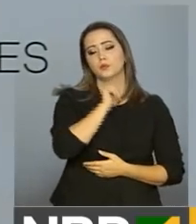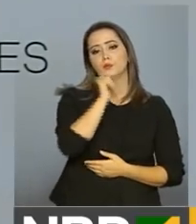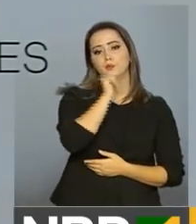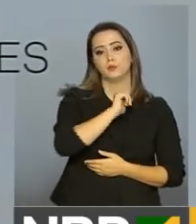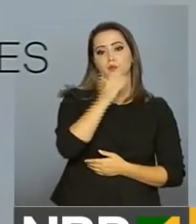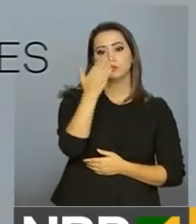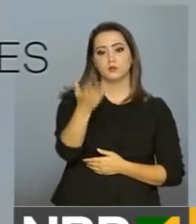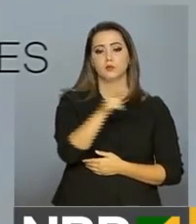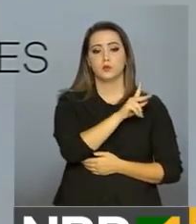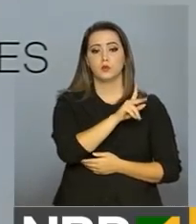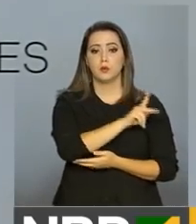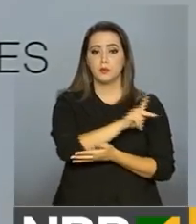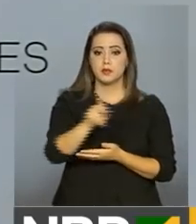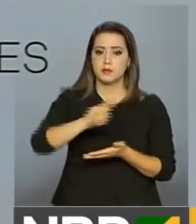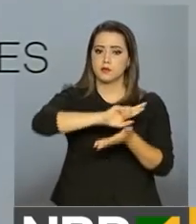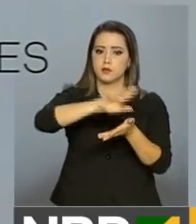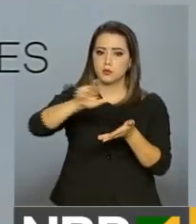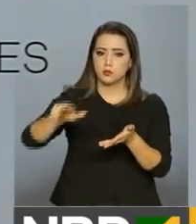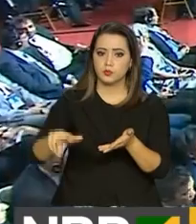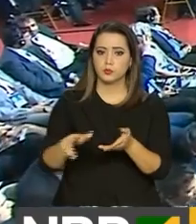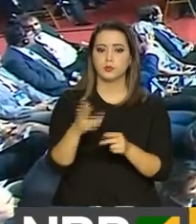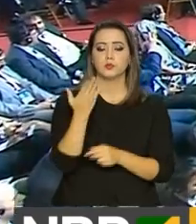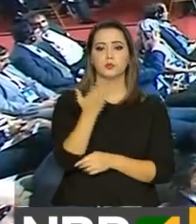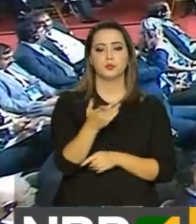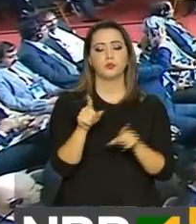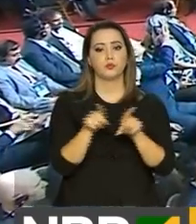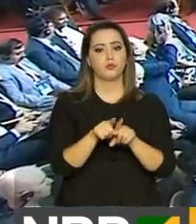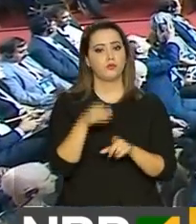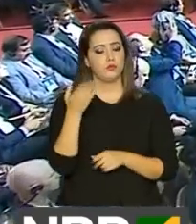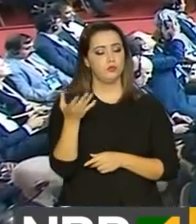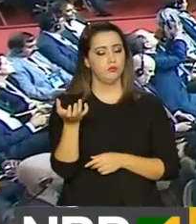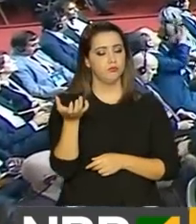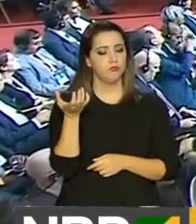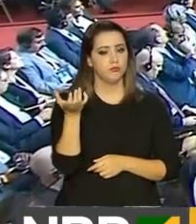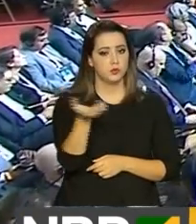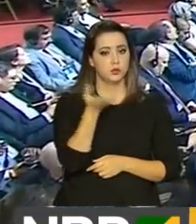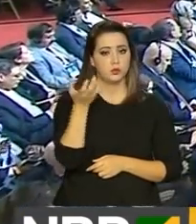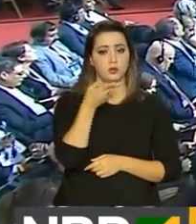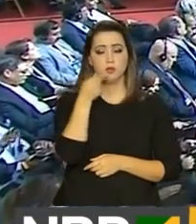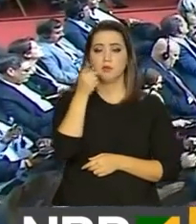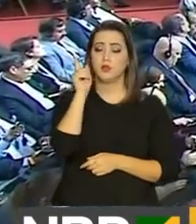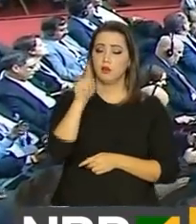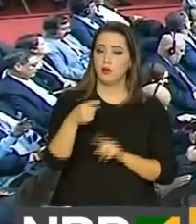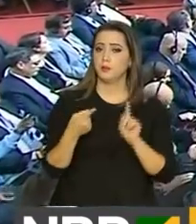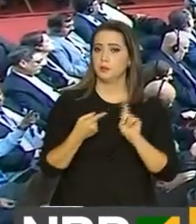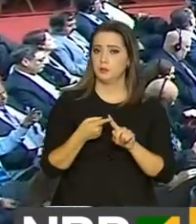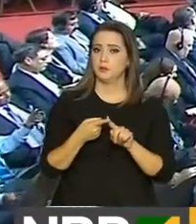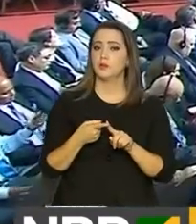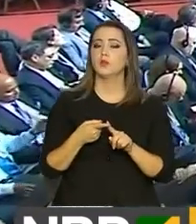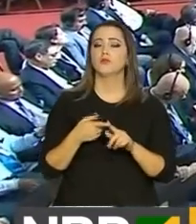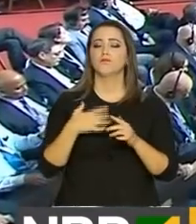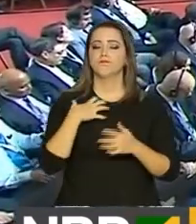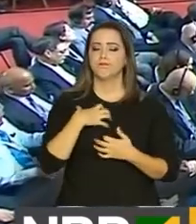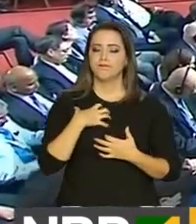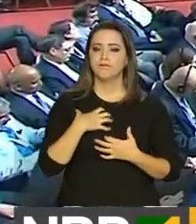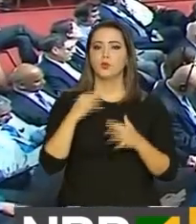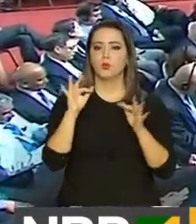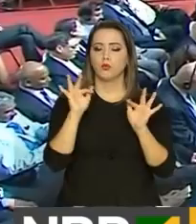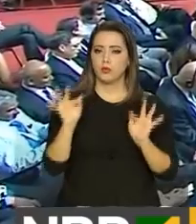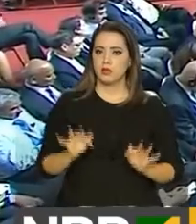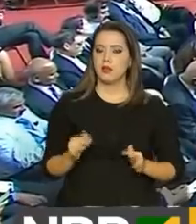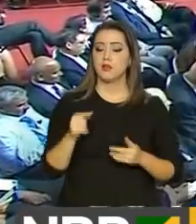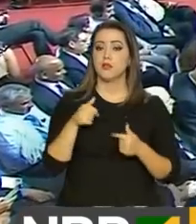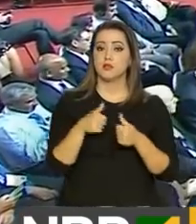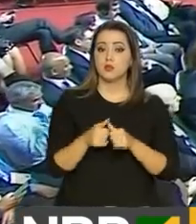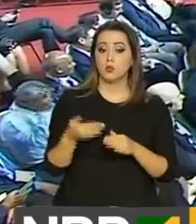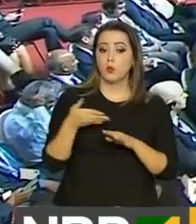senhores presidentes, eu quero dizer, em primeiro lugar, que é com grande satisfação que